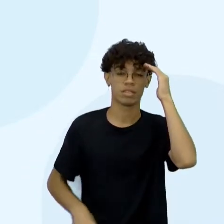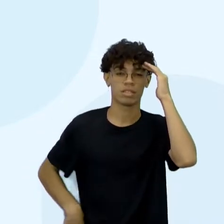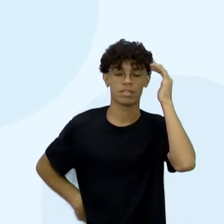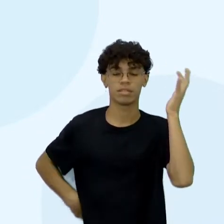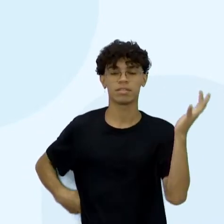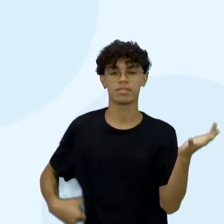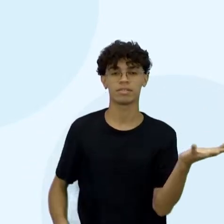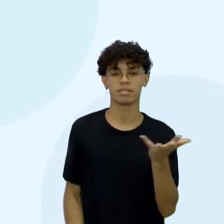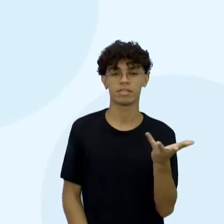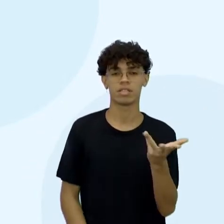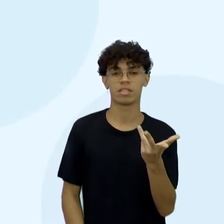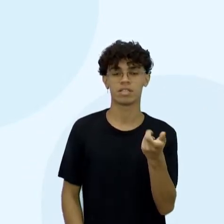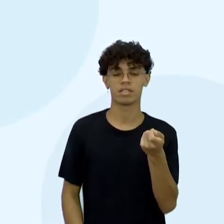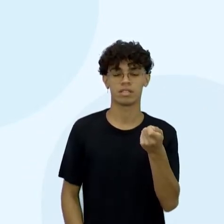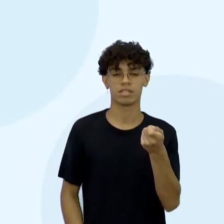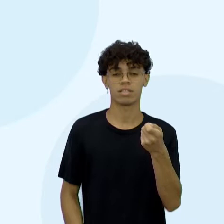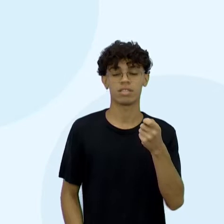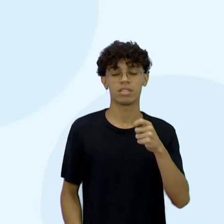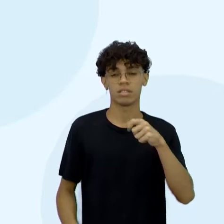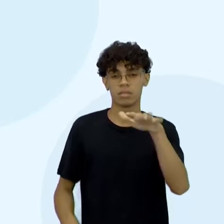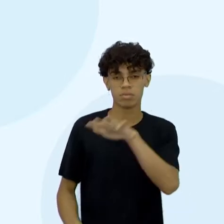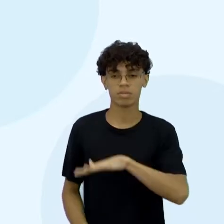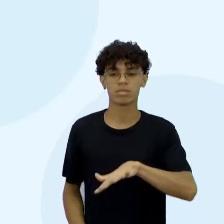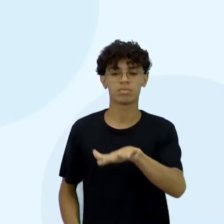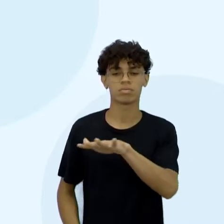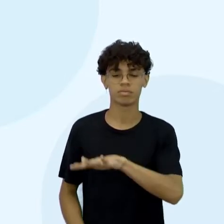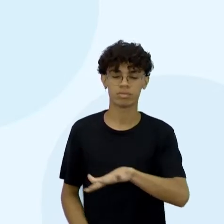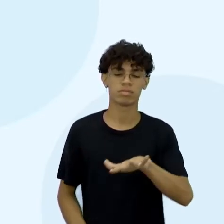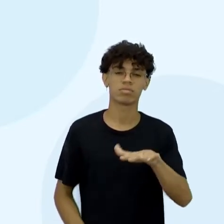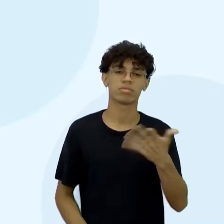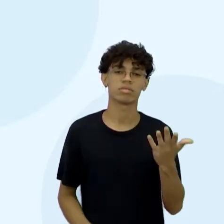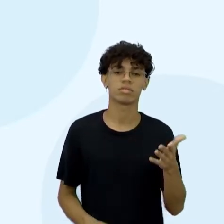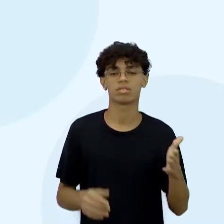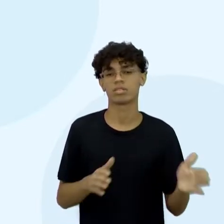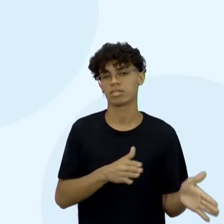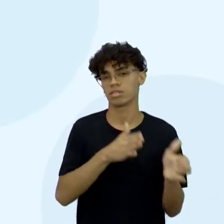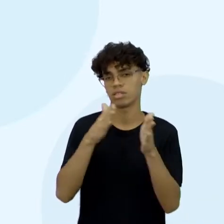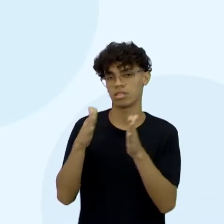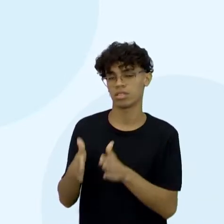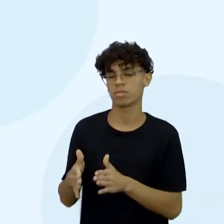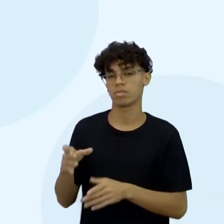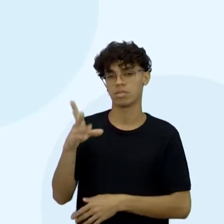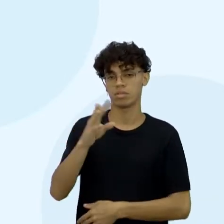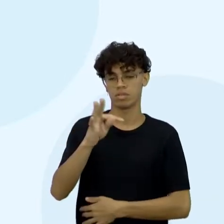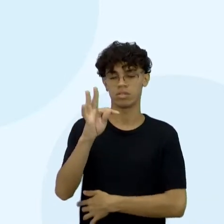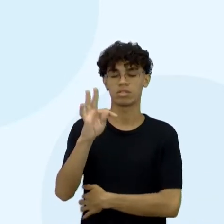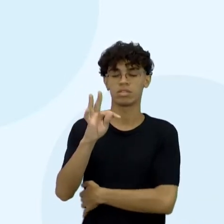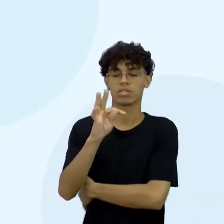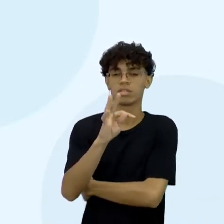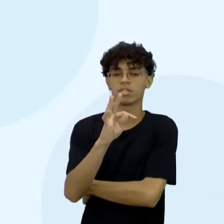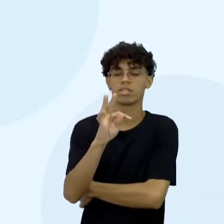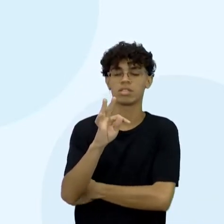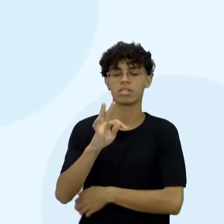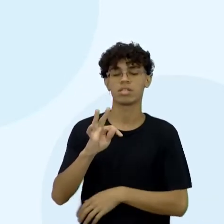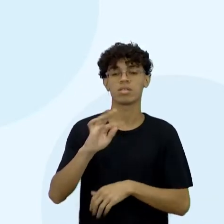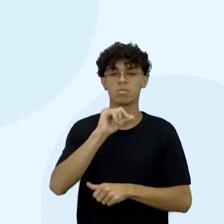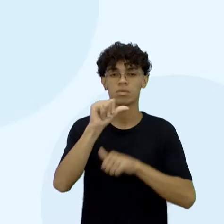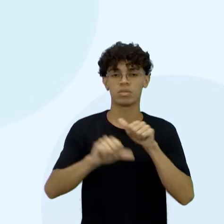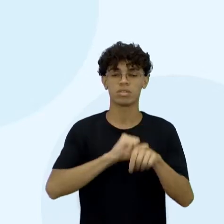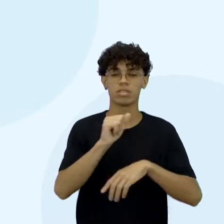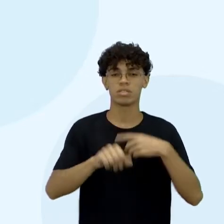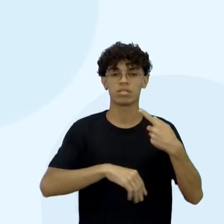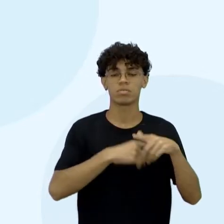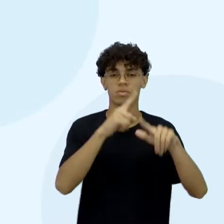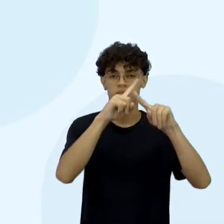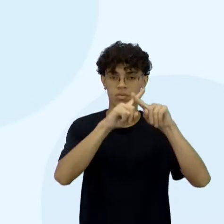é a velocidade pelo tempo, né, que a gente pode passar o tempo para o outro lado, né, o tempo que está dividindo vem multiplicando, a